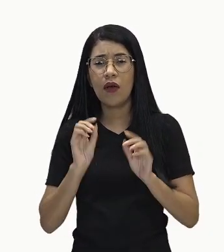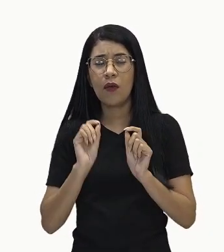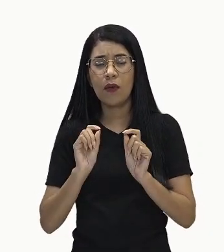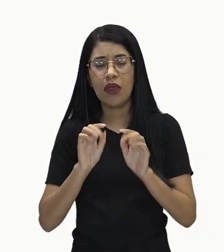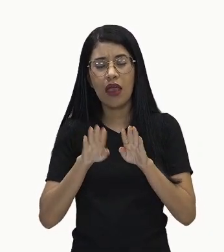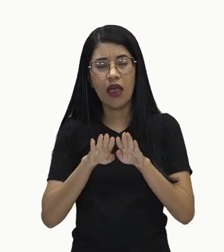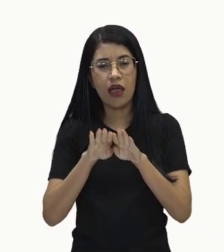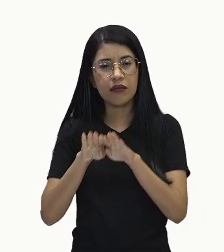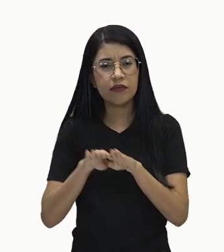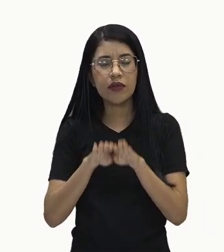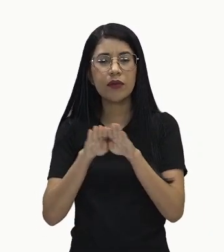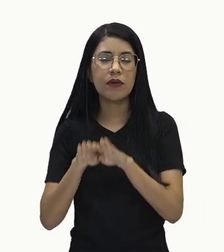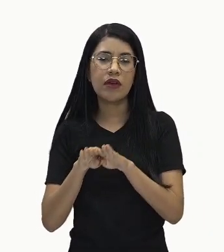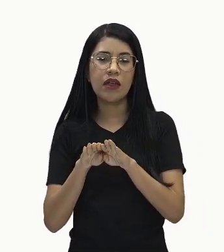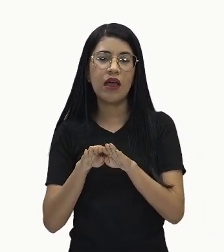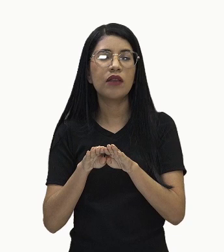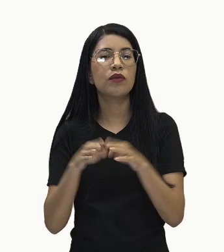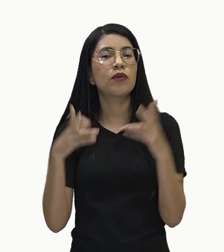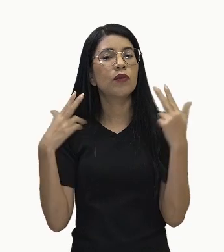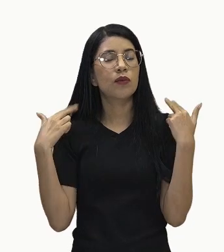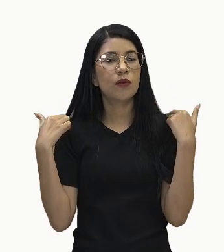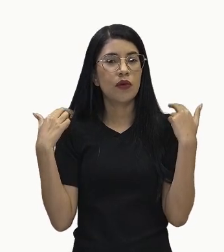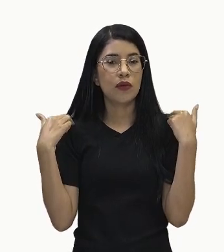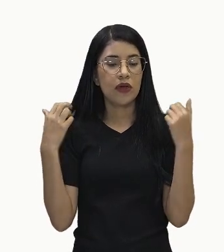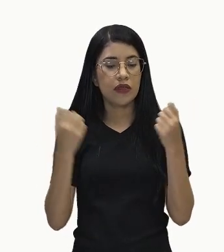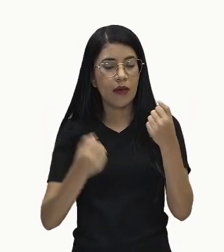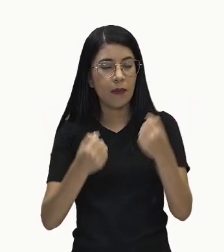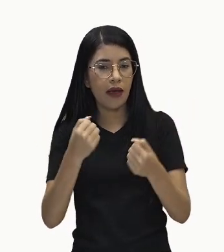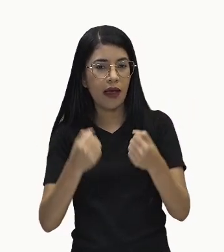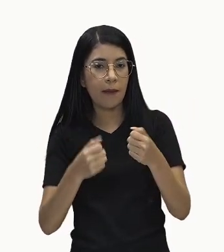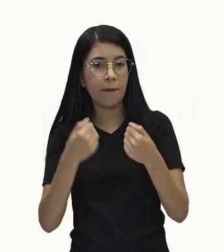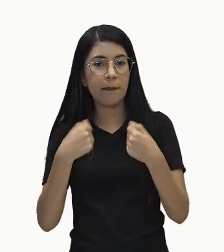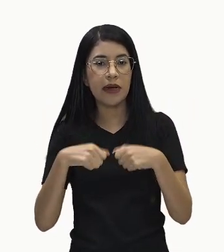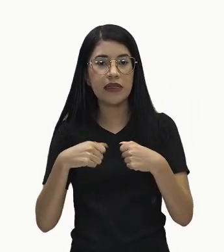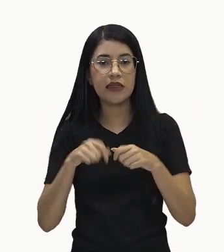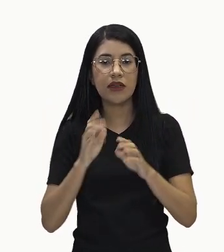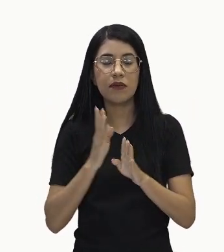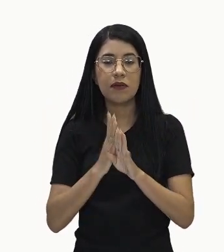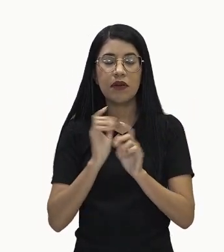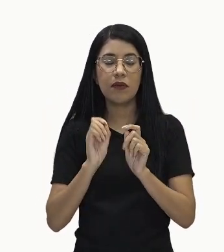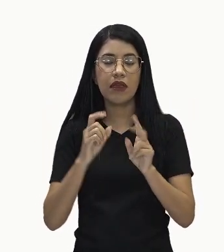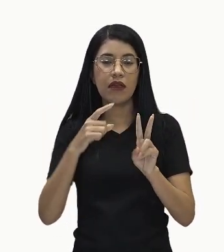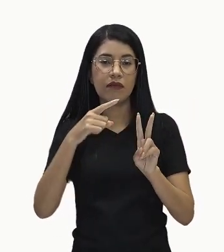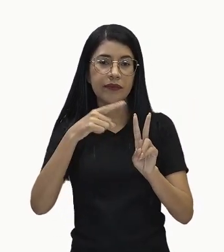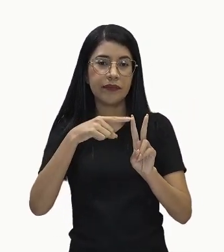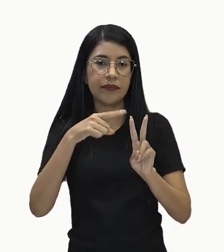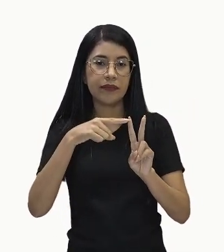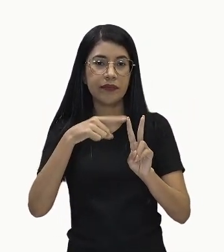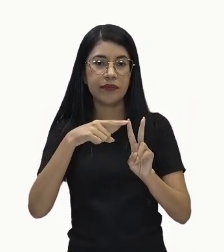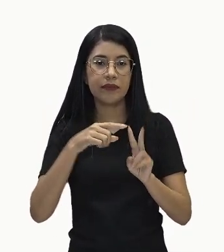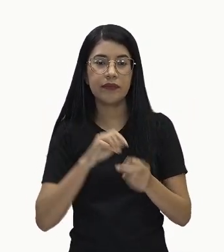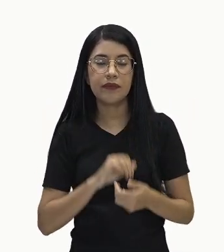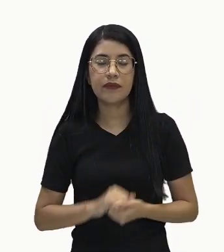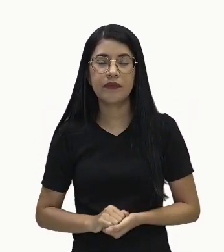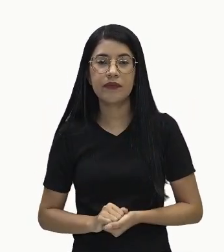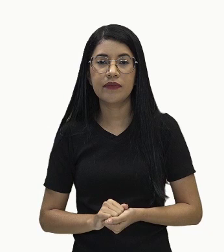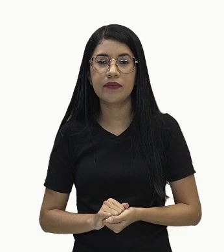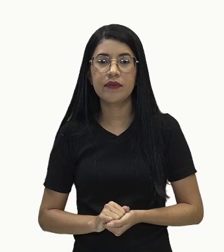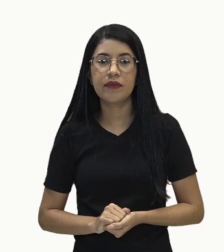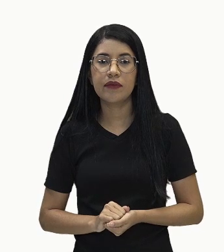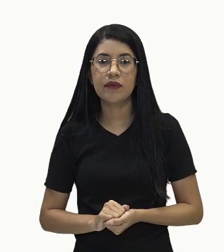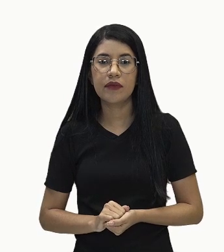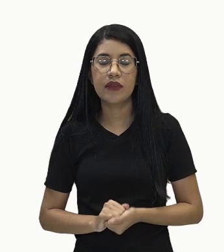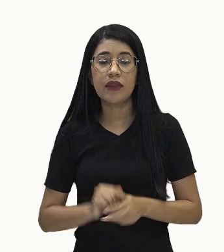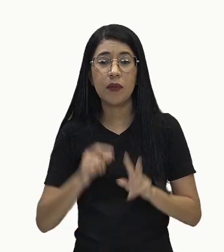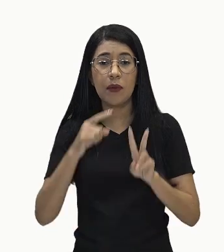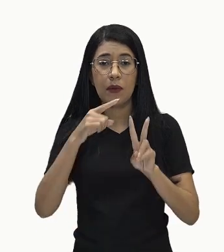viagem desse motorista. Agora, nós vamos ver aí a regularidade dele. Para isso, nós vamos ter que tirar a raiz quadrada